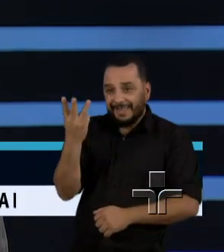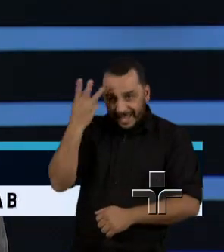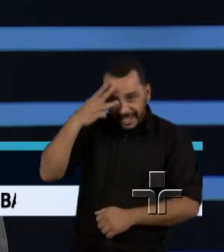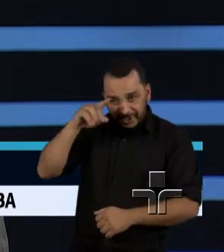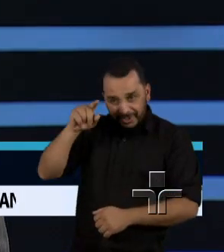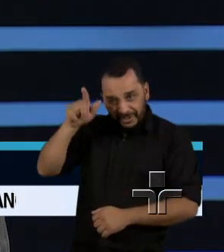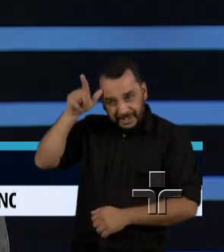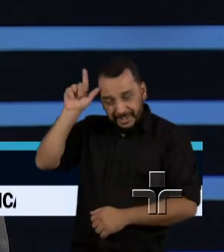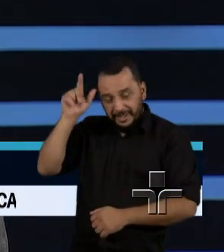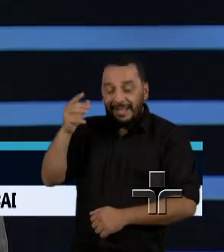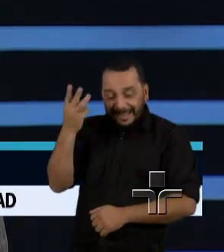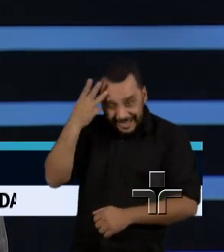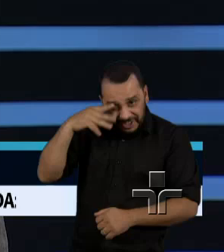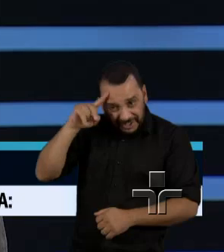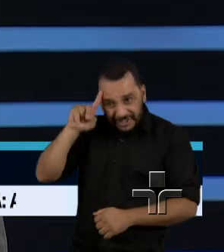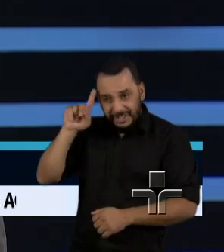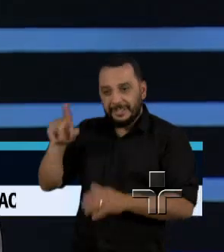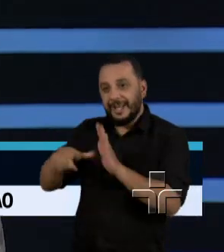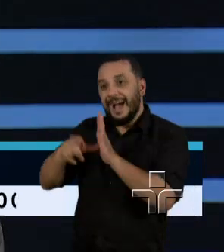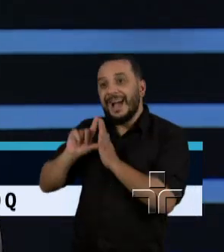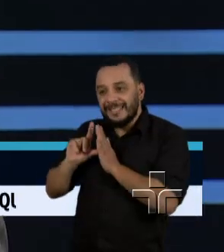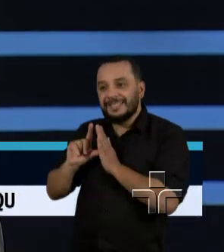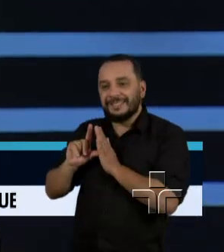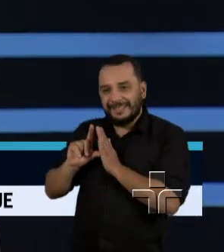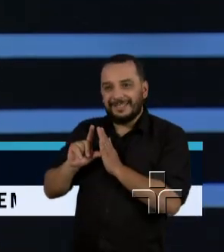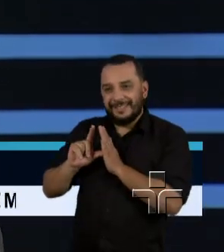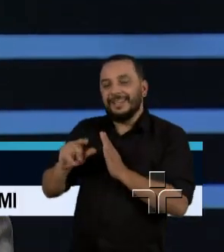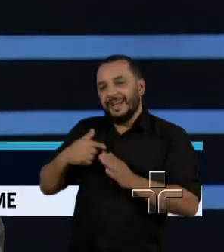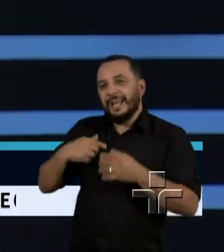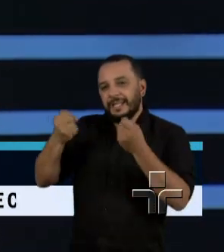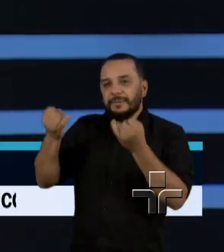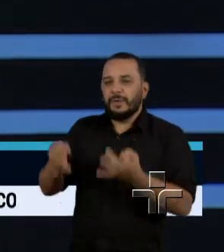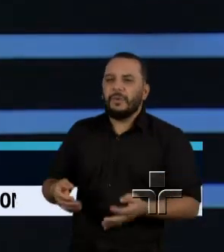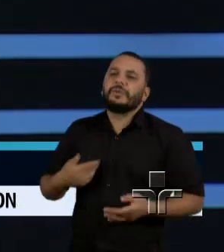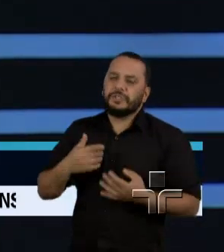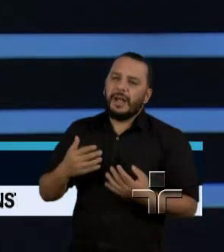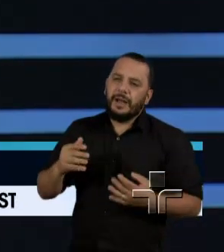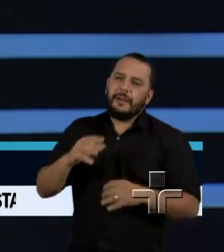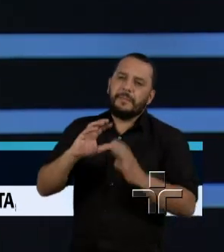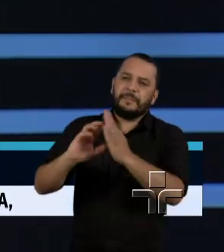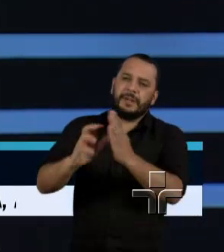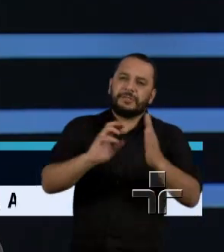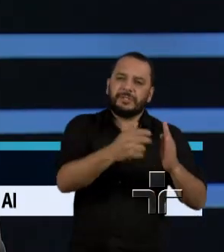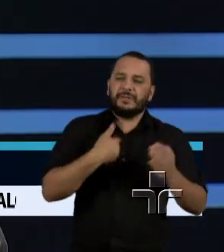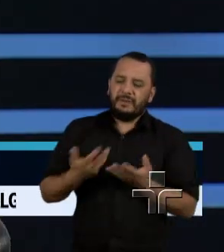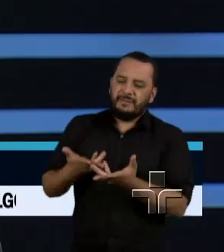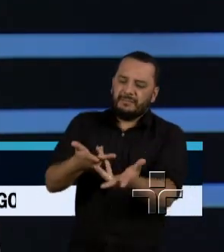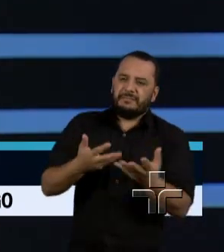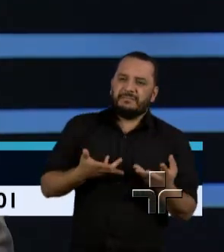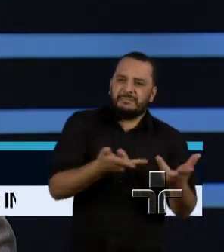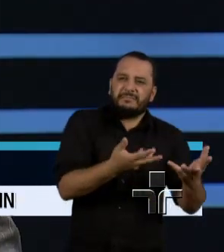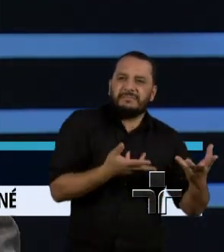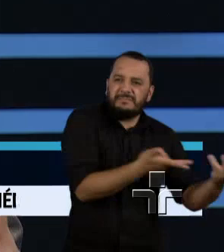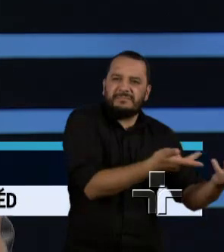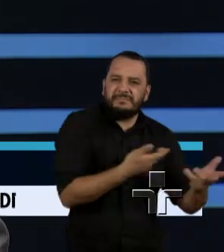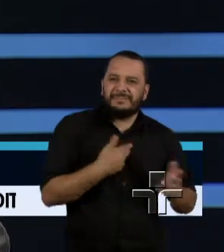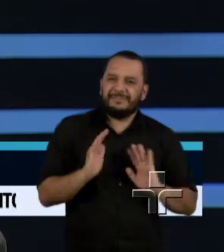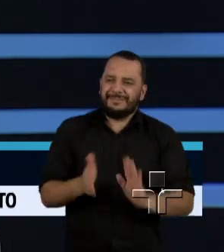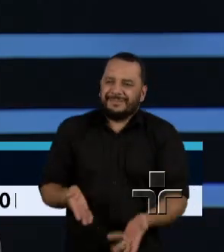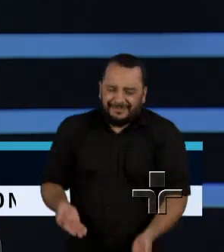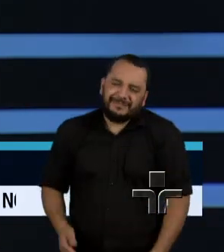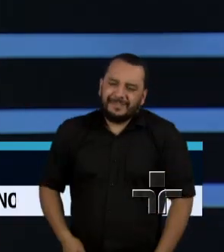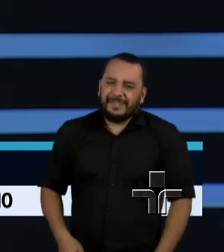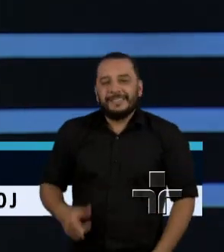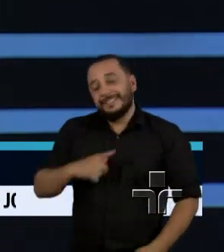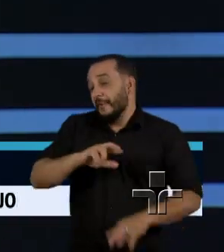ser expulso, nós falamos sobre isso, e ele falou, olha, eu já tenho convite de vários partidos, não só, enfim, ele falou de vários partidos